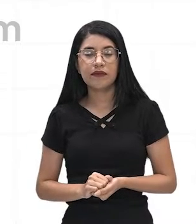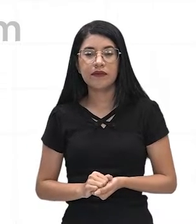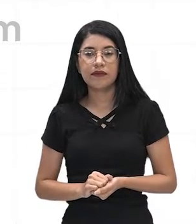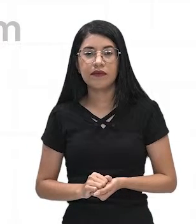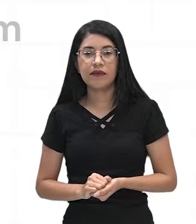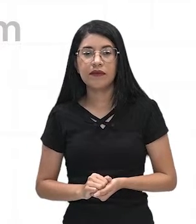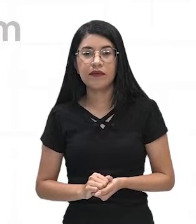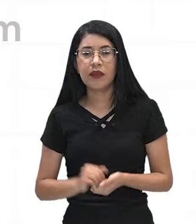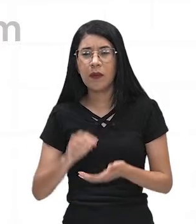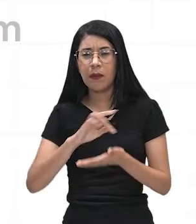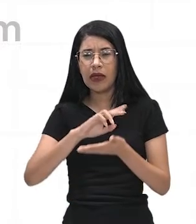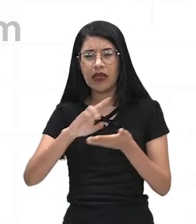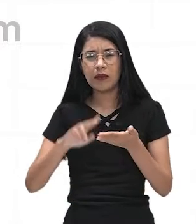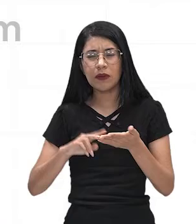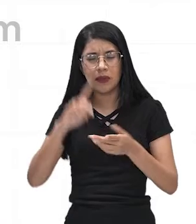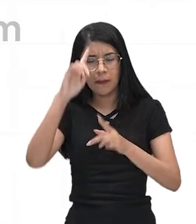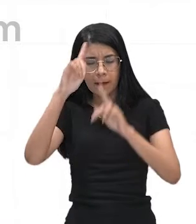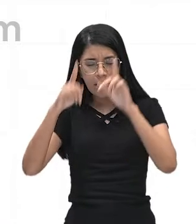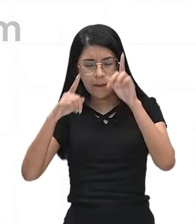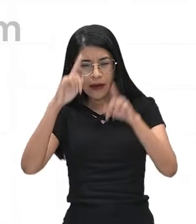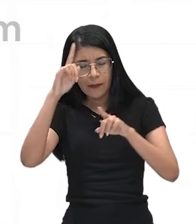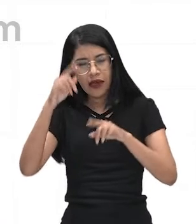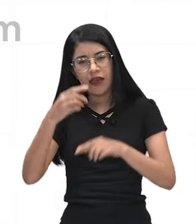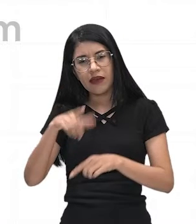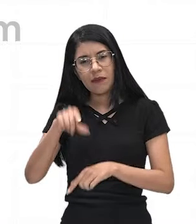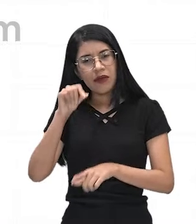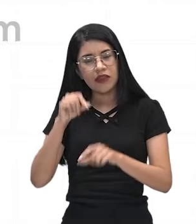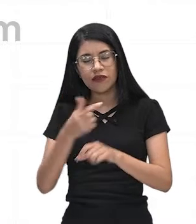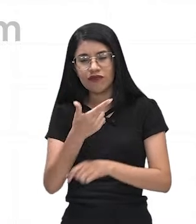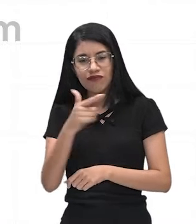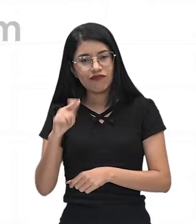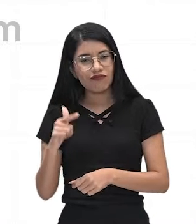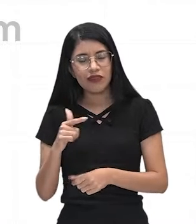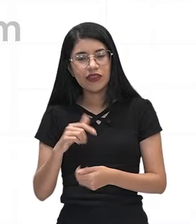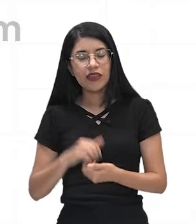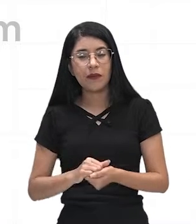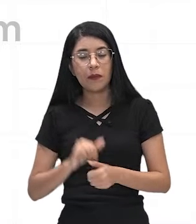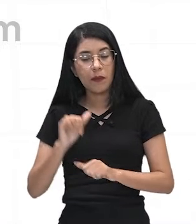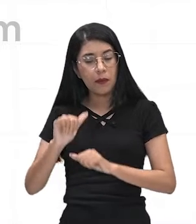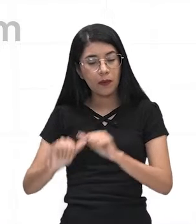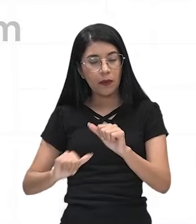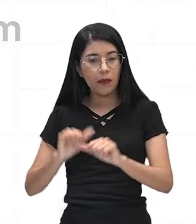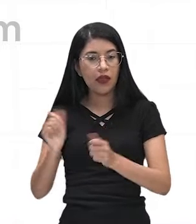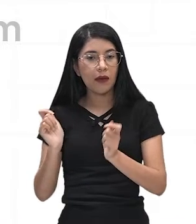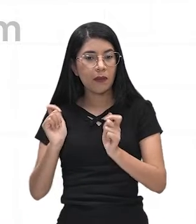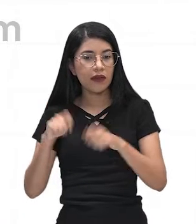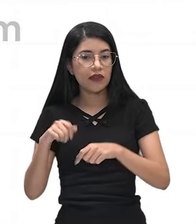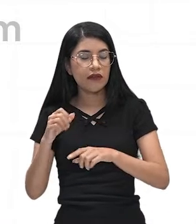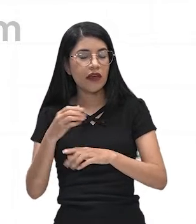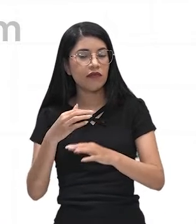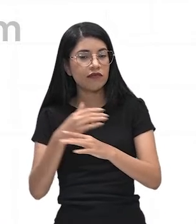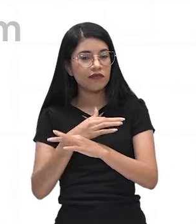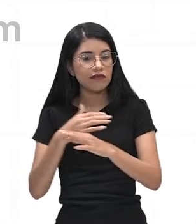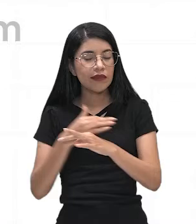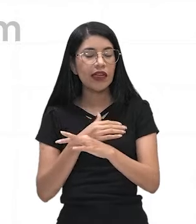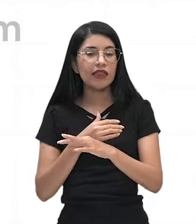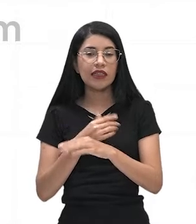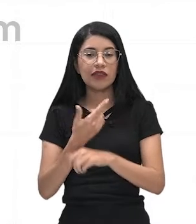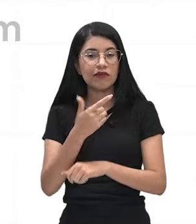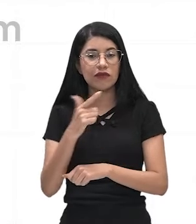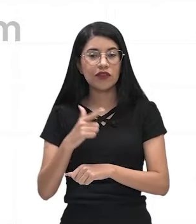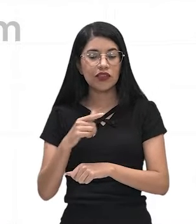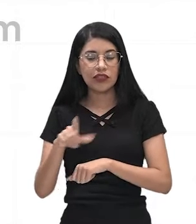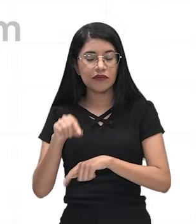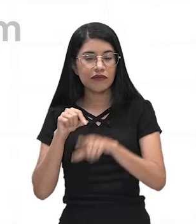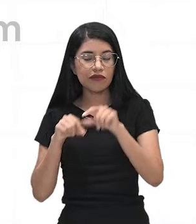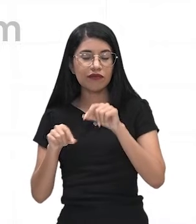importantes que ia acabar trazendo alguma mudança para a cidade, tá? E isso significava, então,